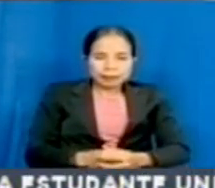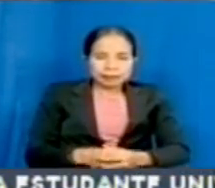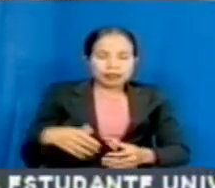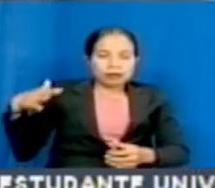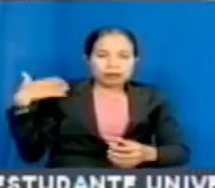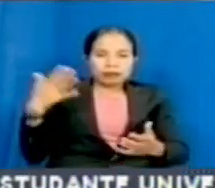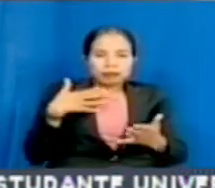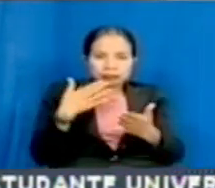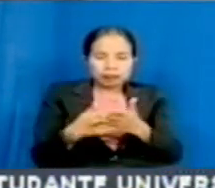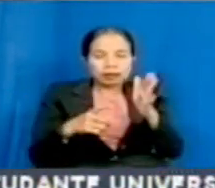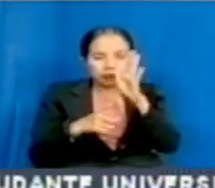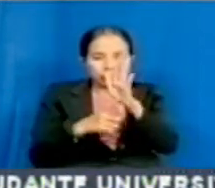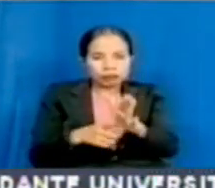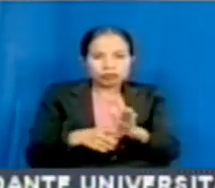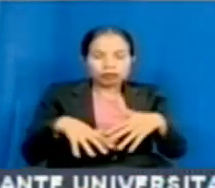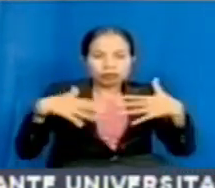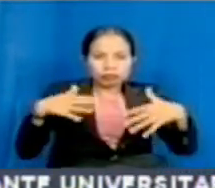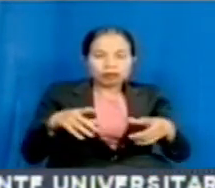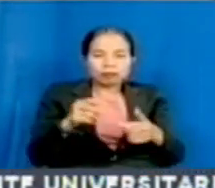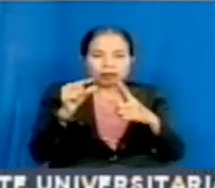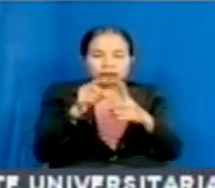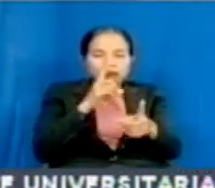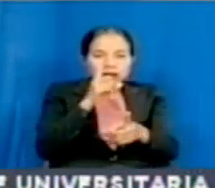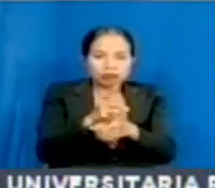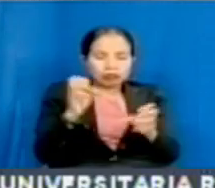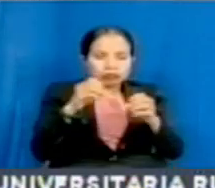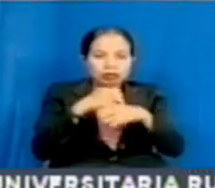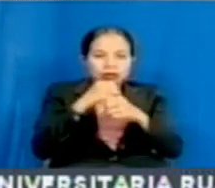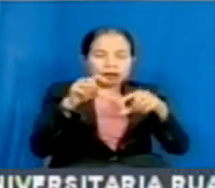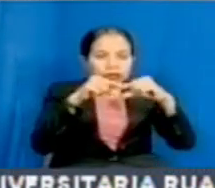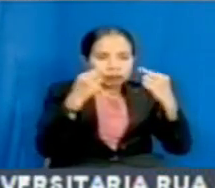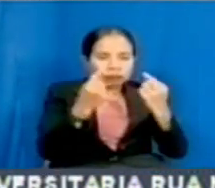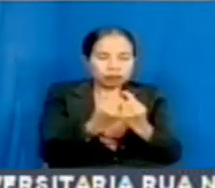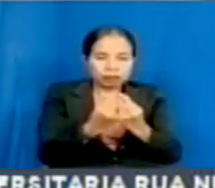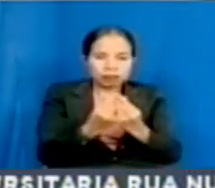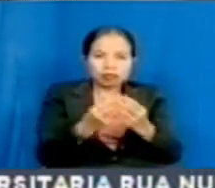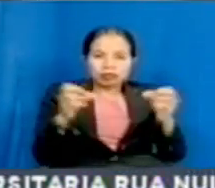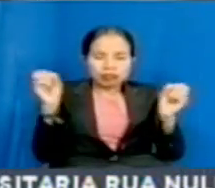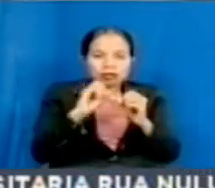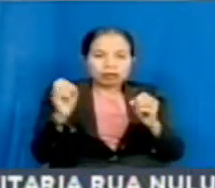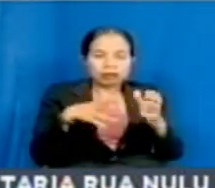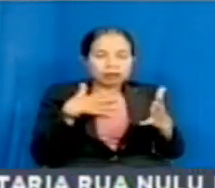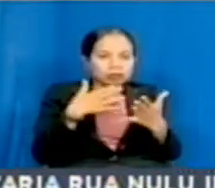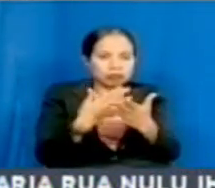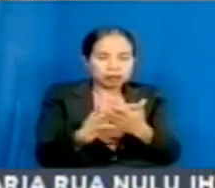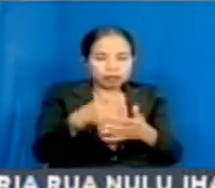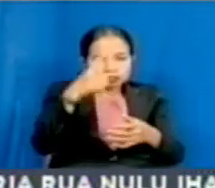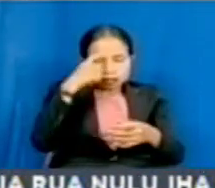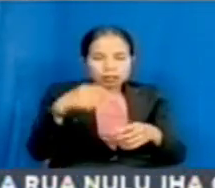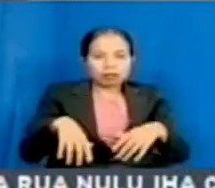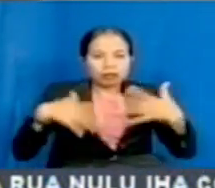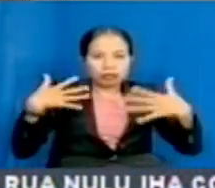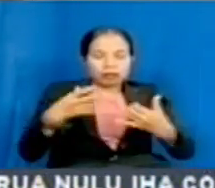Jovem nebedia, makatudo luta balialos, lá os cria grupo, de hamosu instabilidade. Tamba luta